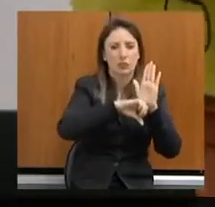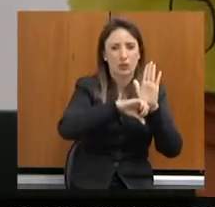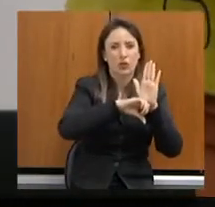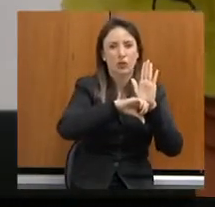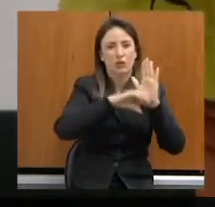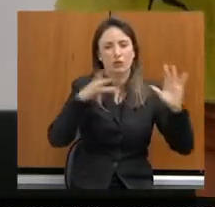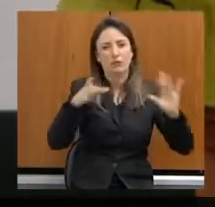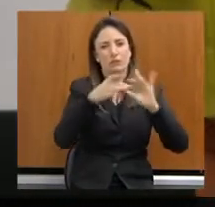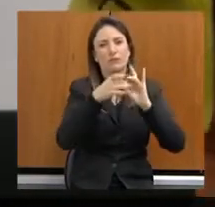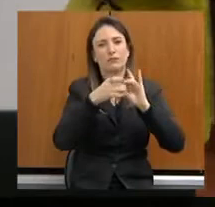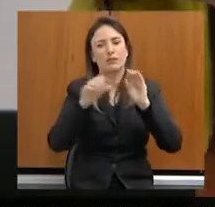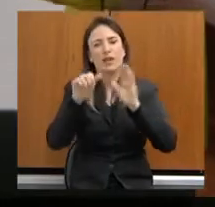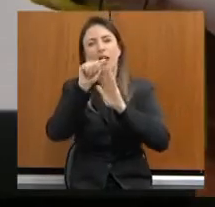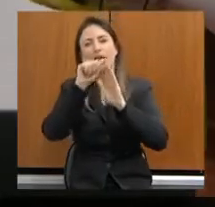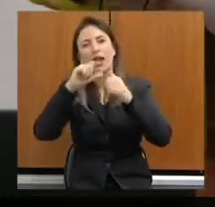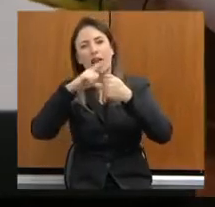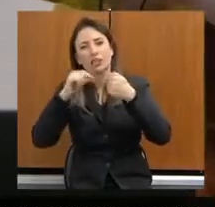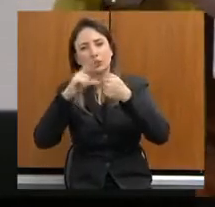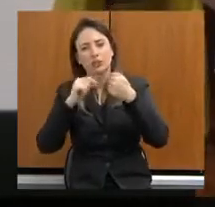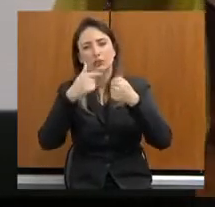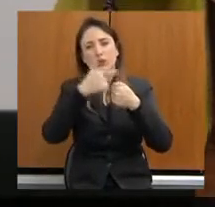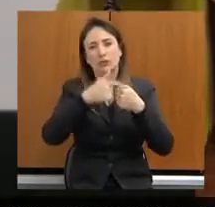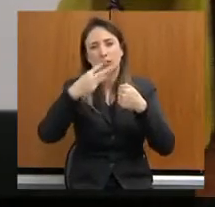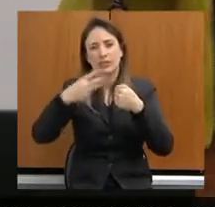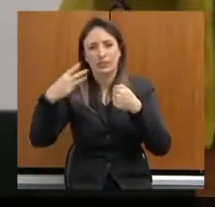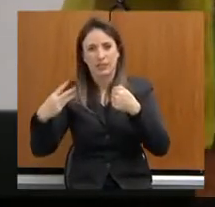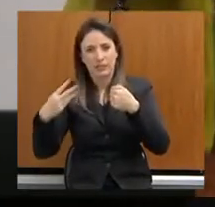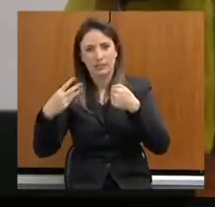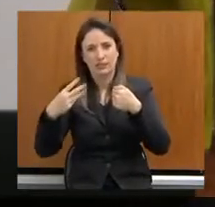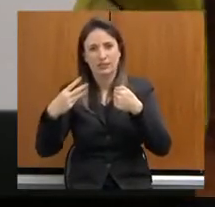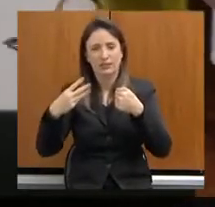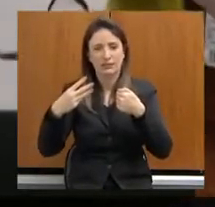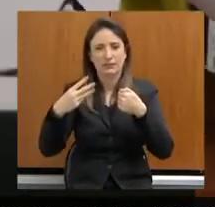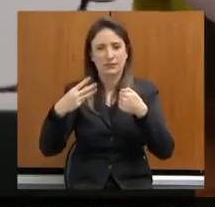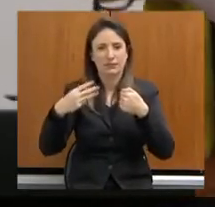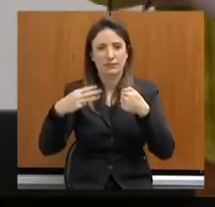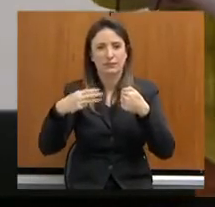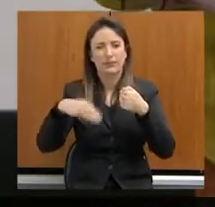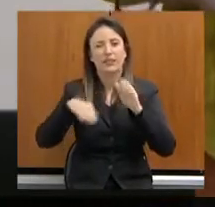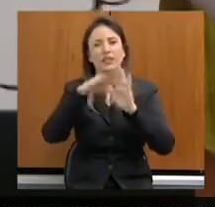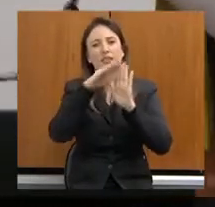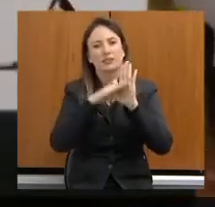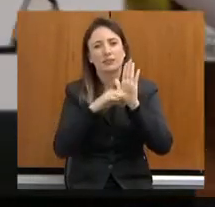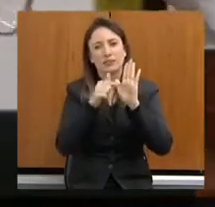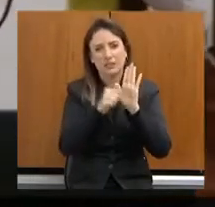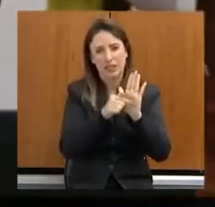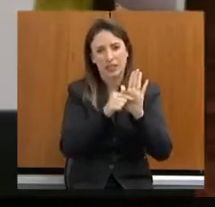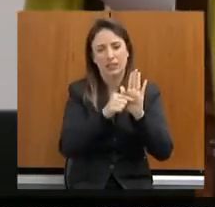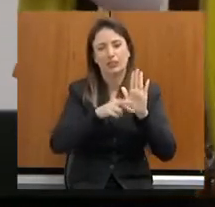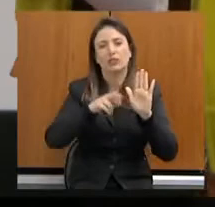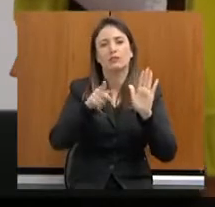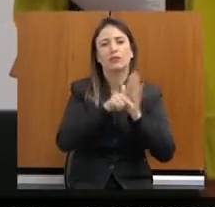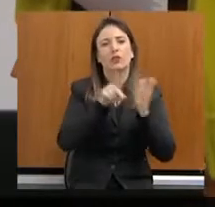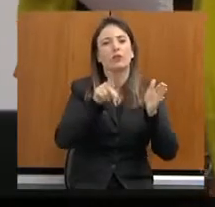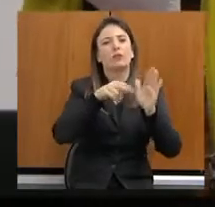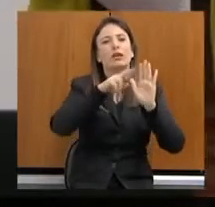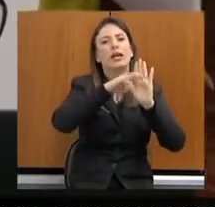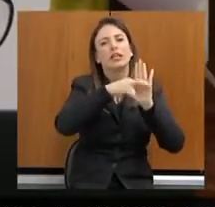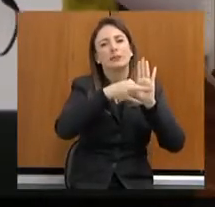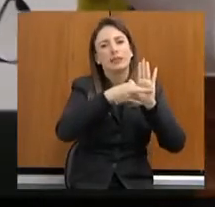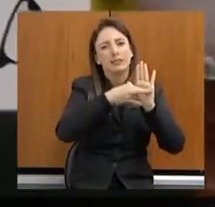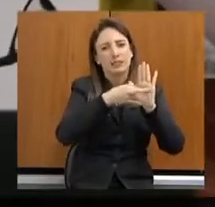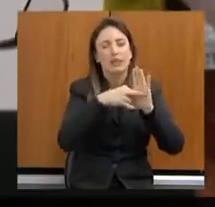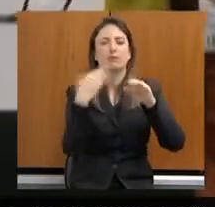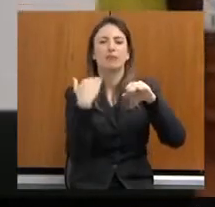combinado com artigo 233 preciso 7º do Regimento Interno seja